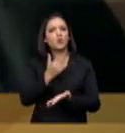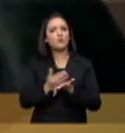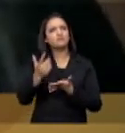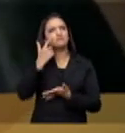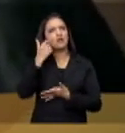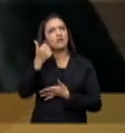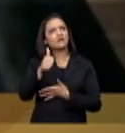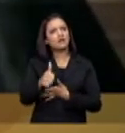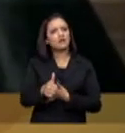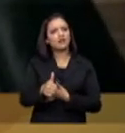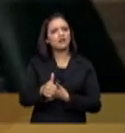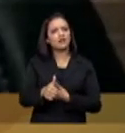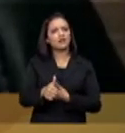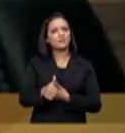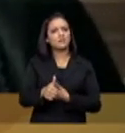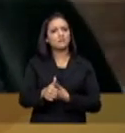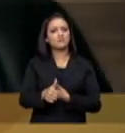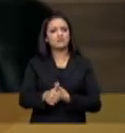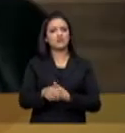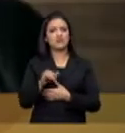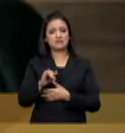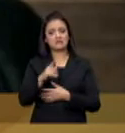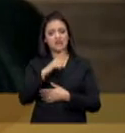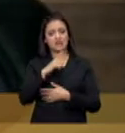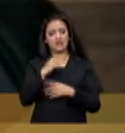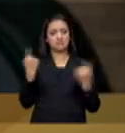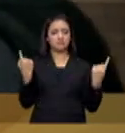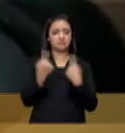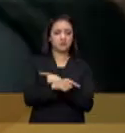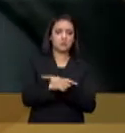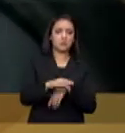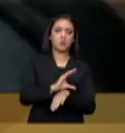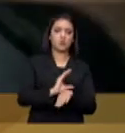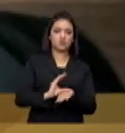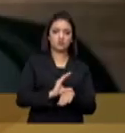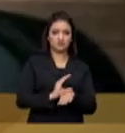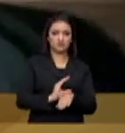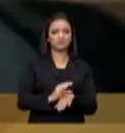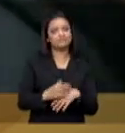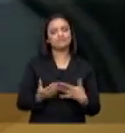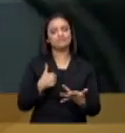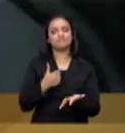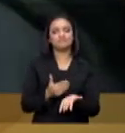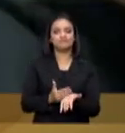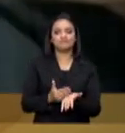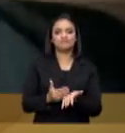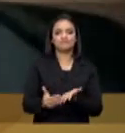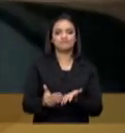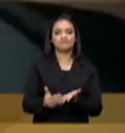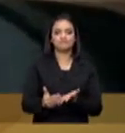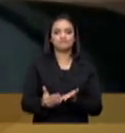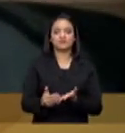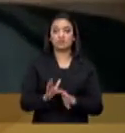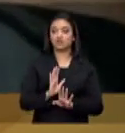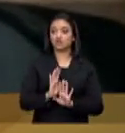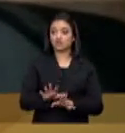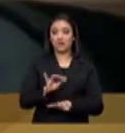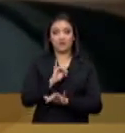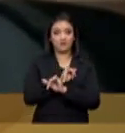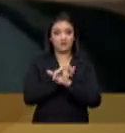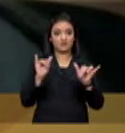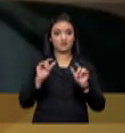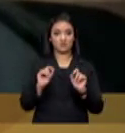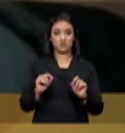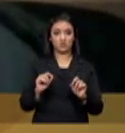logo as inconstitucionalidades suscitadas e principio declinando desde logo que, em